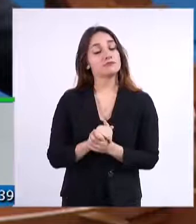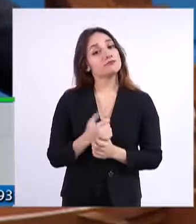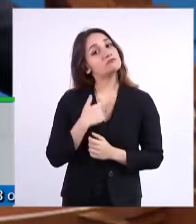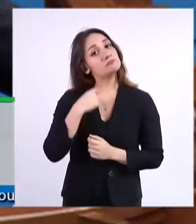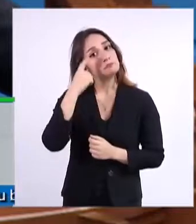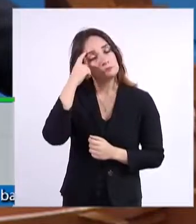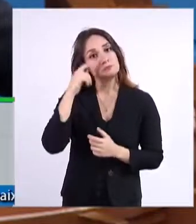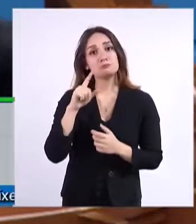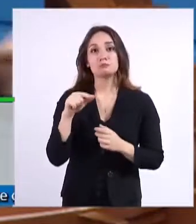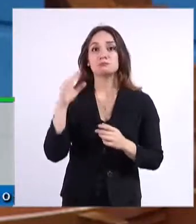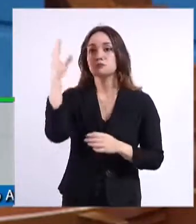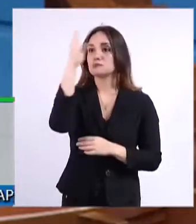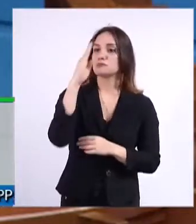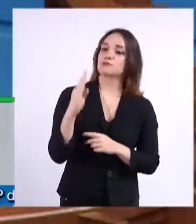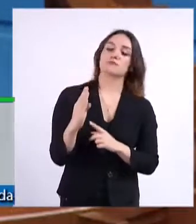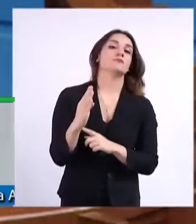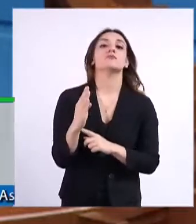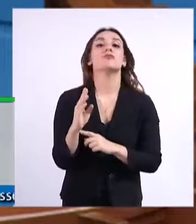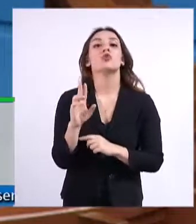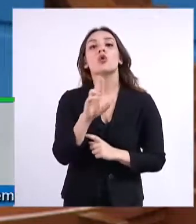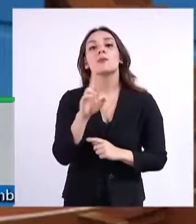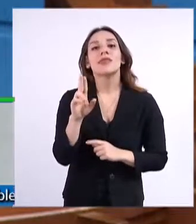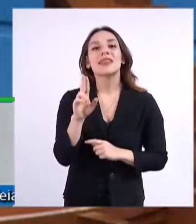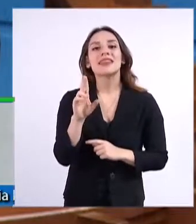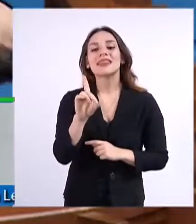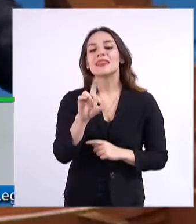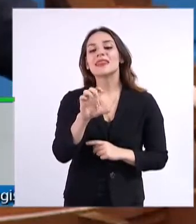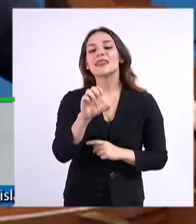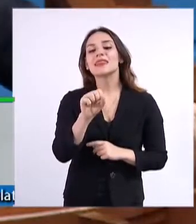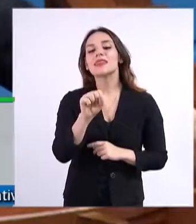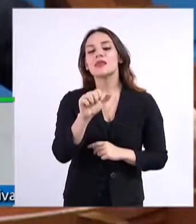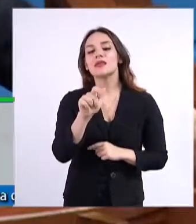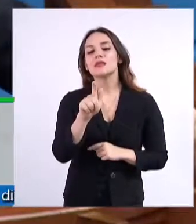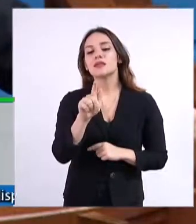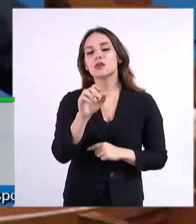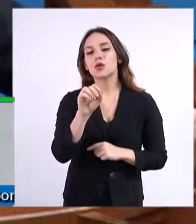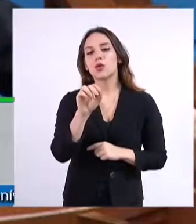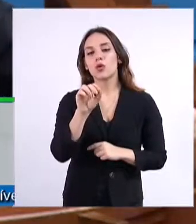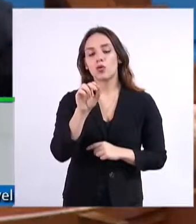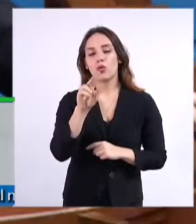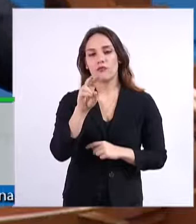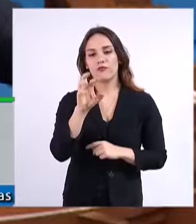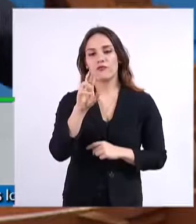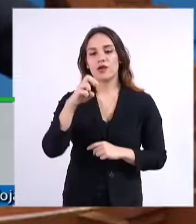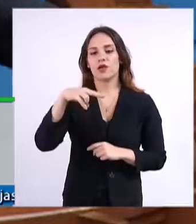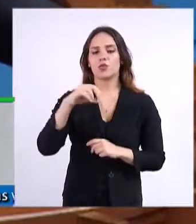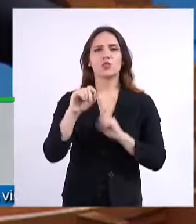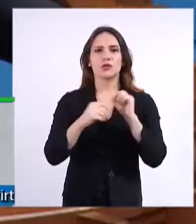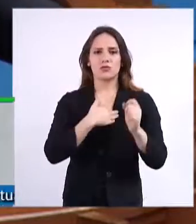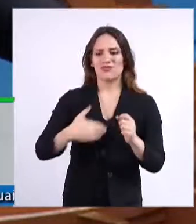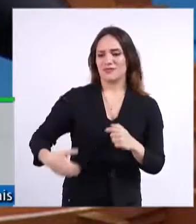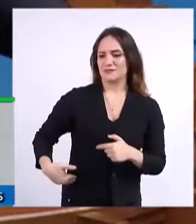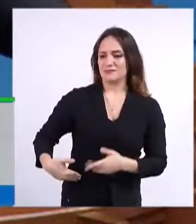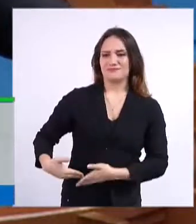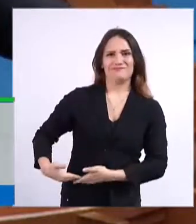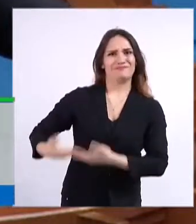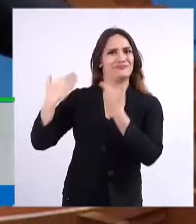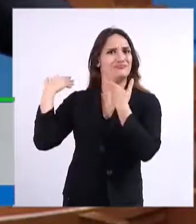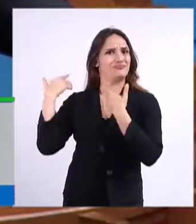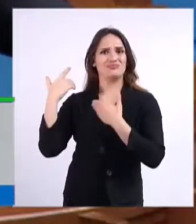estamos vivendo no Brasil um desgoverno. Eu penso que